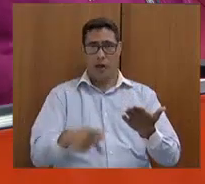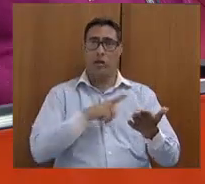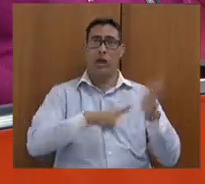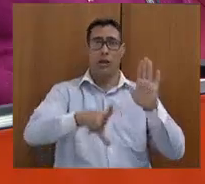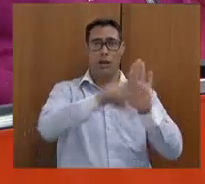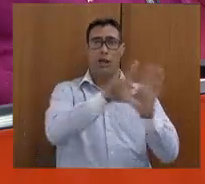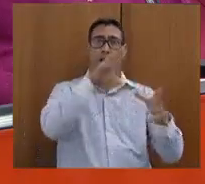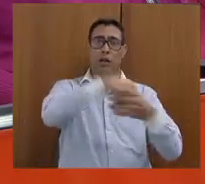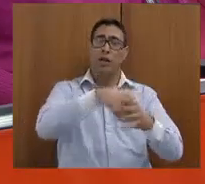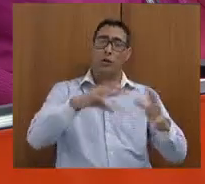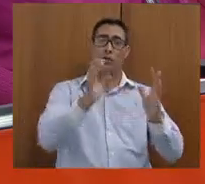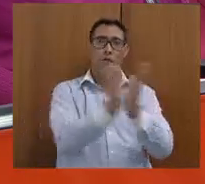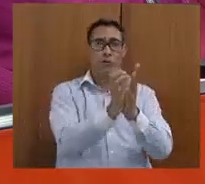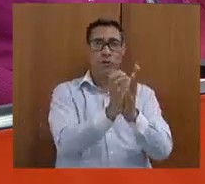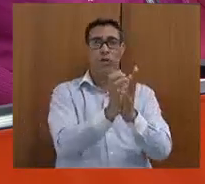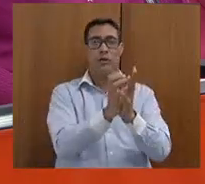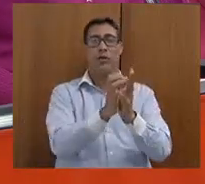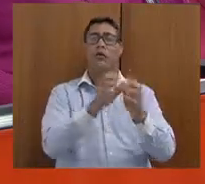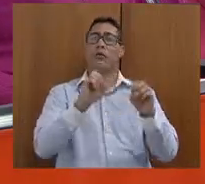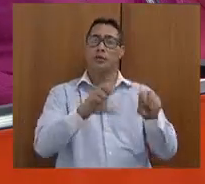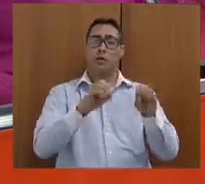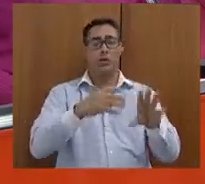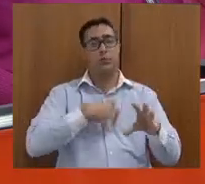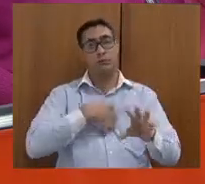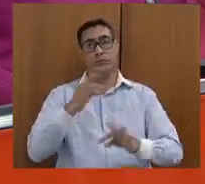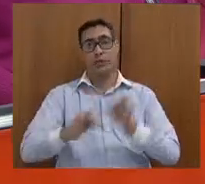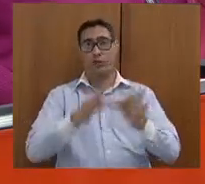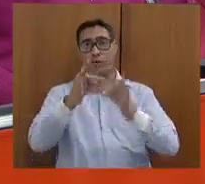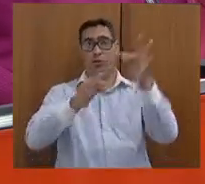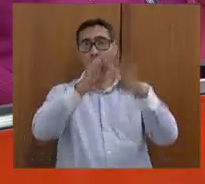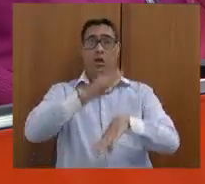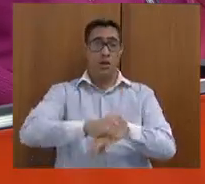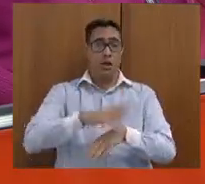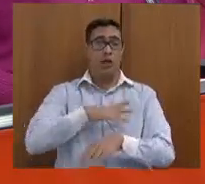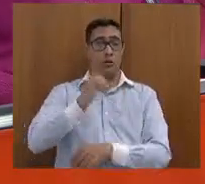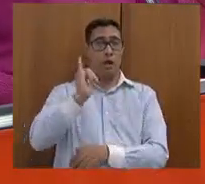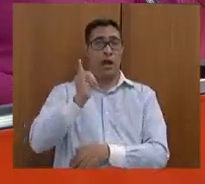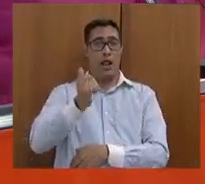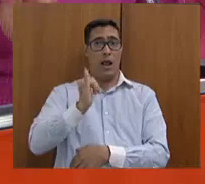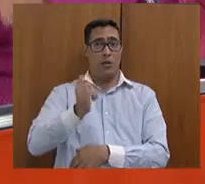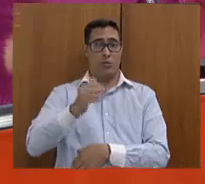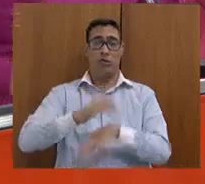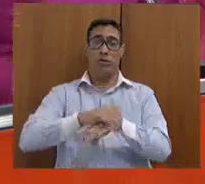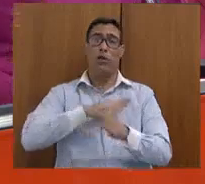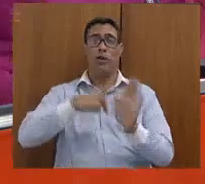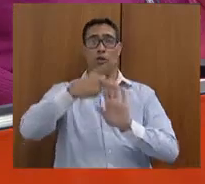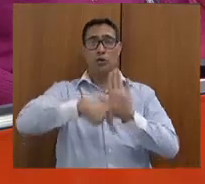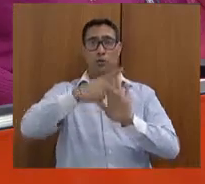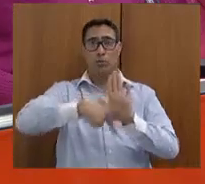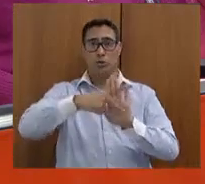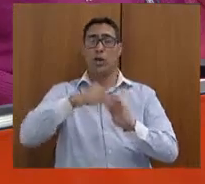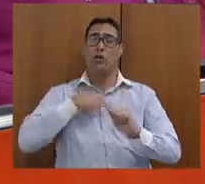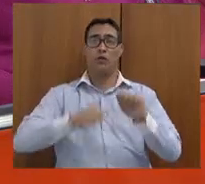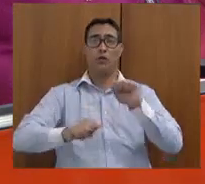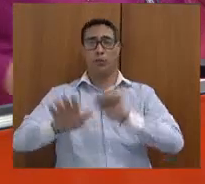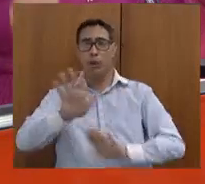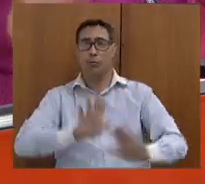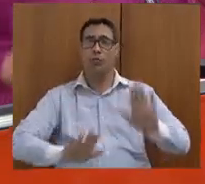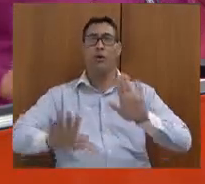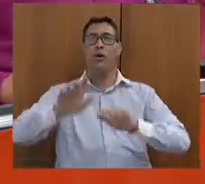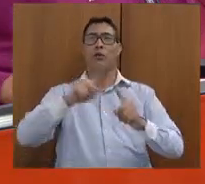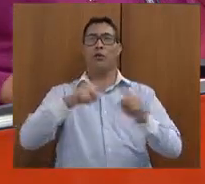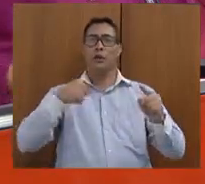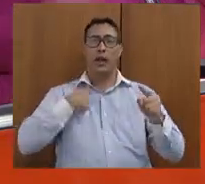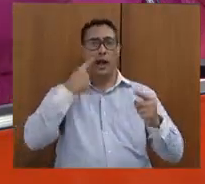na comissão de Educação Ciência e Tecnologia eu sou a relatora do projeto então eu vou tomar o cuidado de baixar